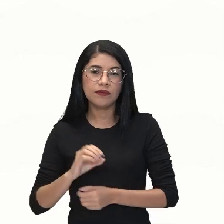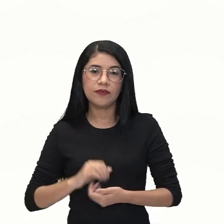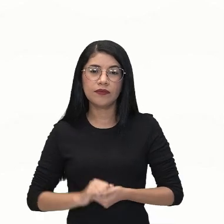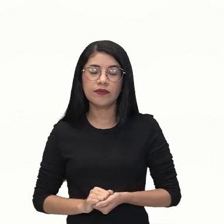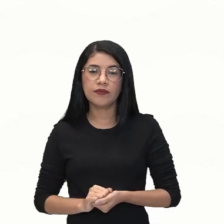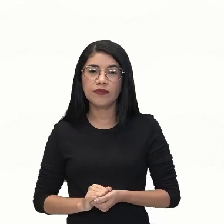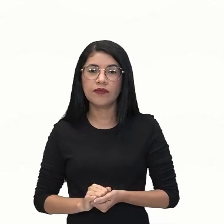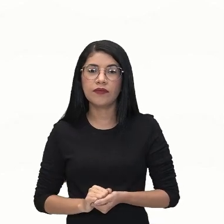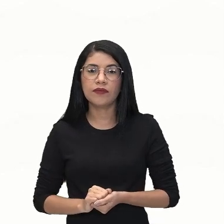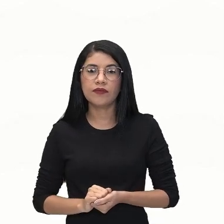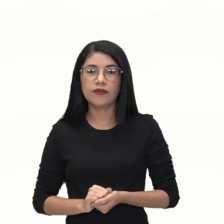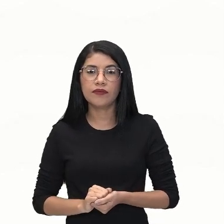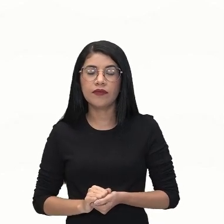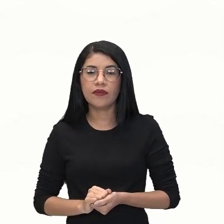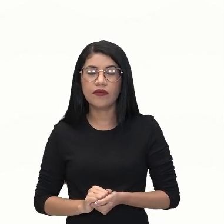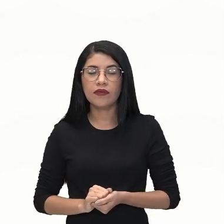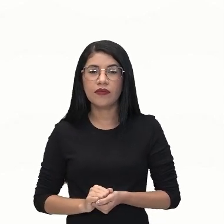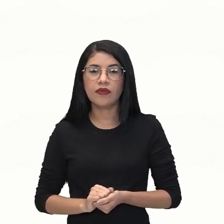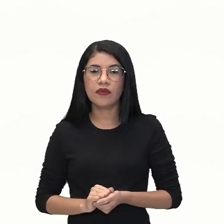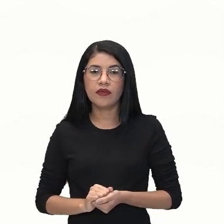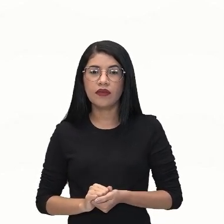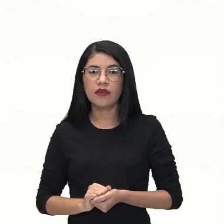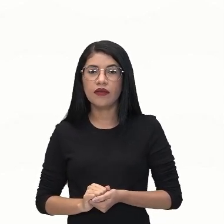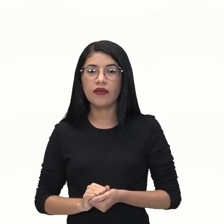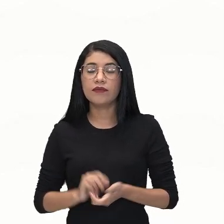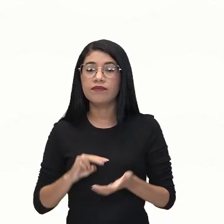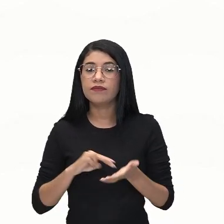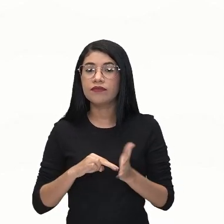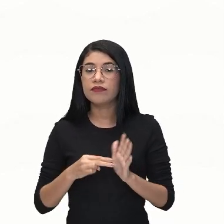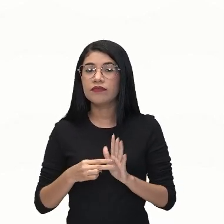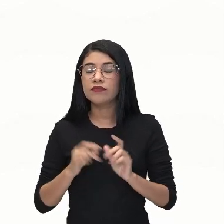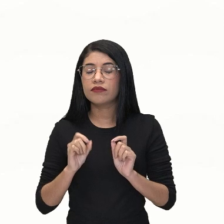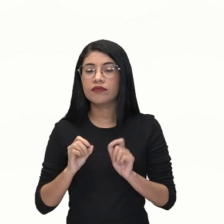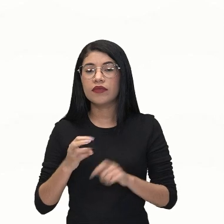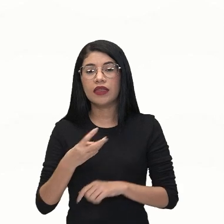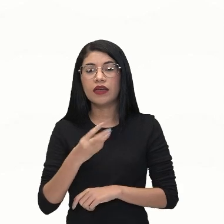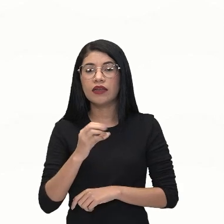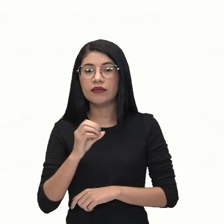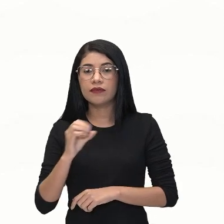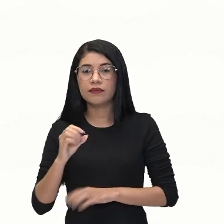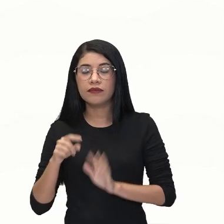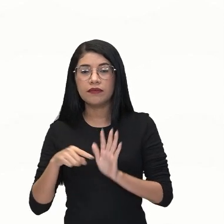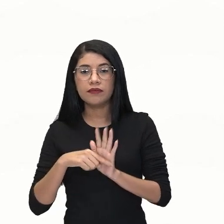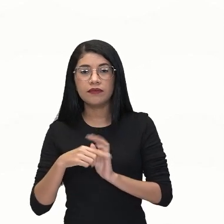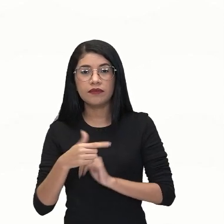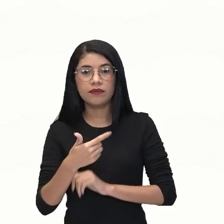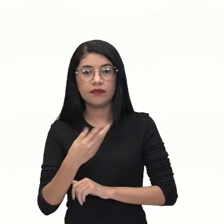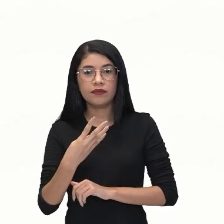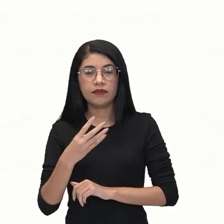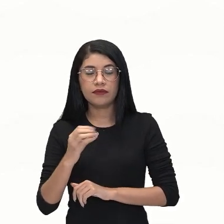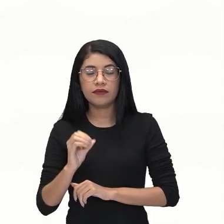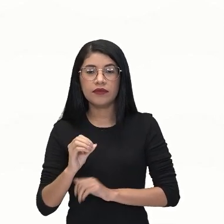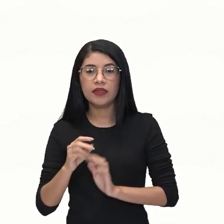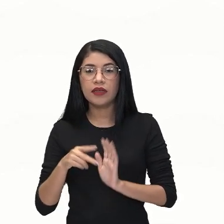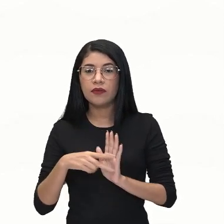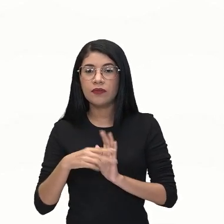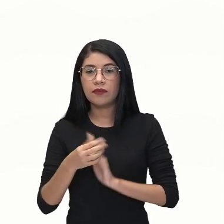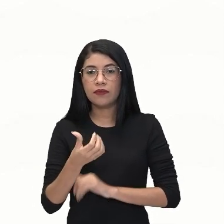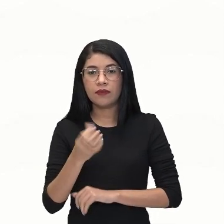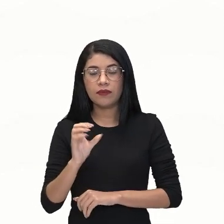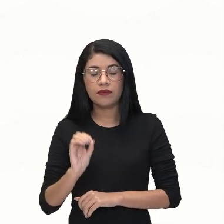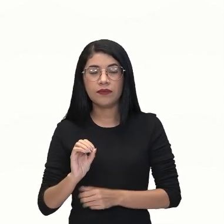está localizado nesse momento. Ou seja, 300 menos 240 é igual a